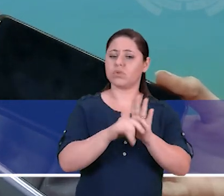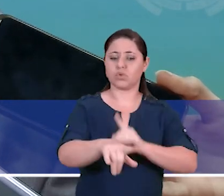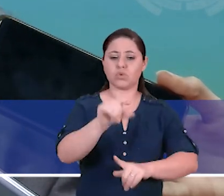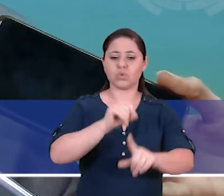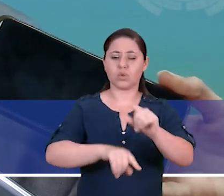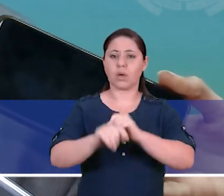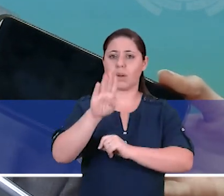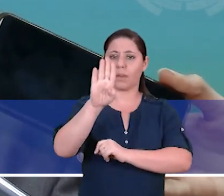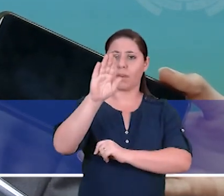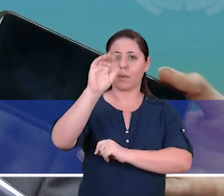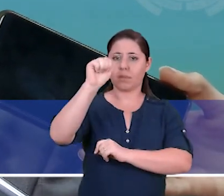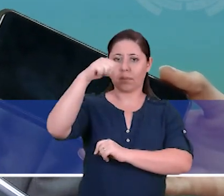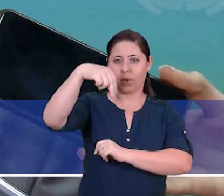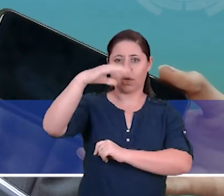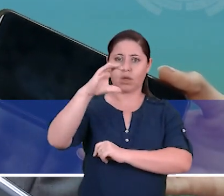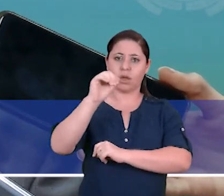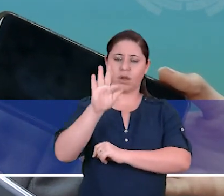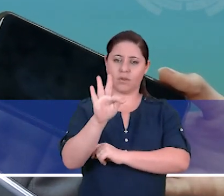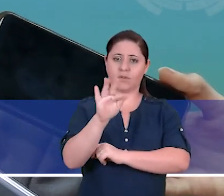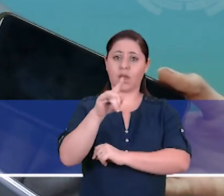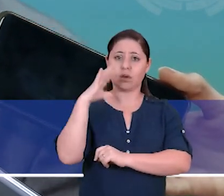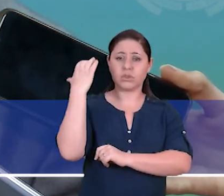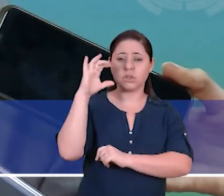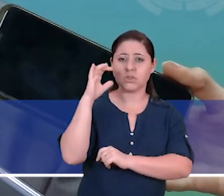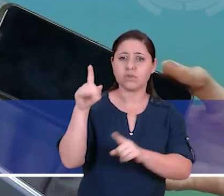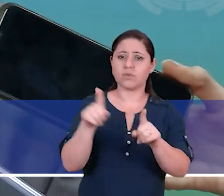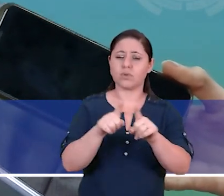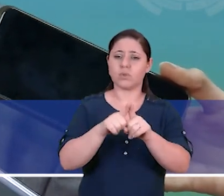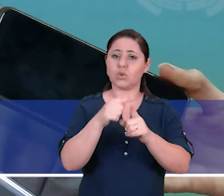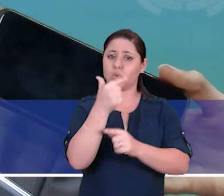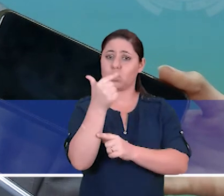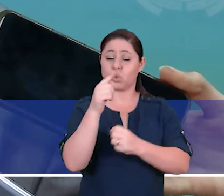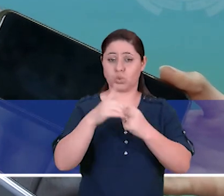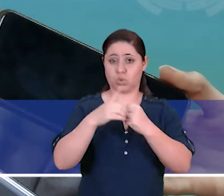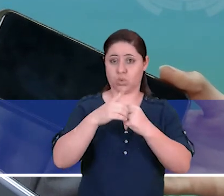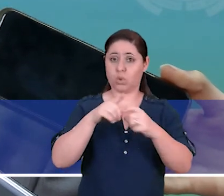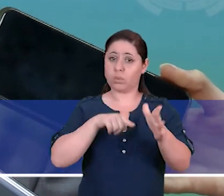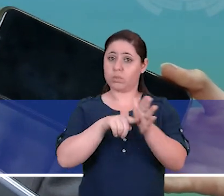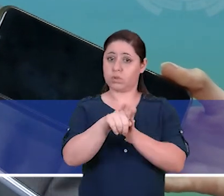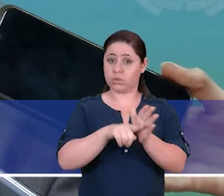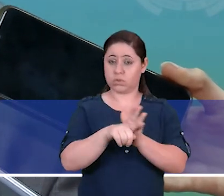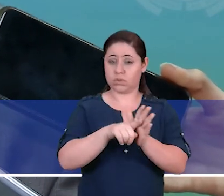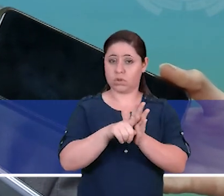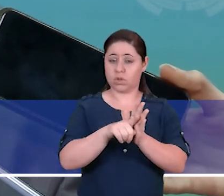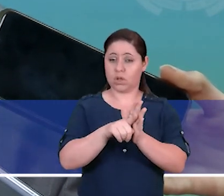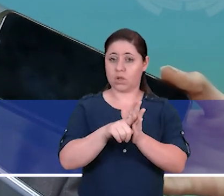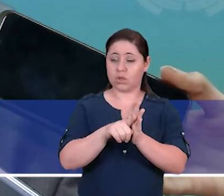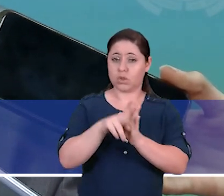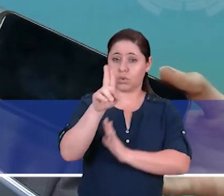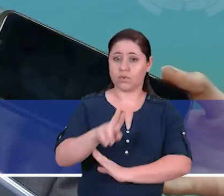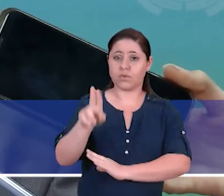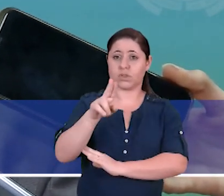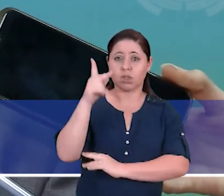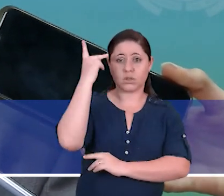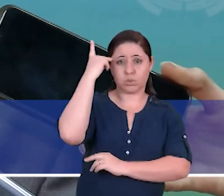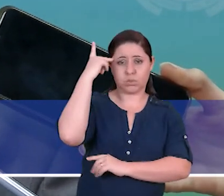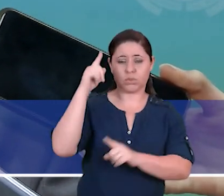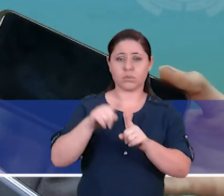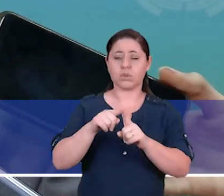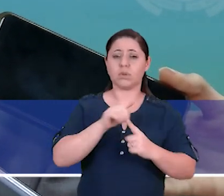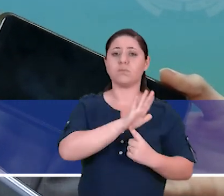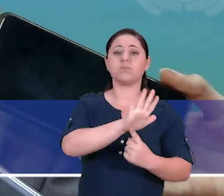dos programas selecionados pelo Bancap, é um programa científico com acompanhamento de 2 doutores, pesquisadores, né, da Universidade de São